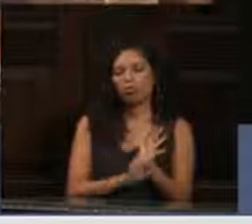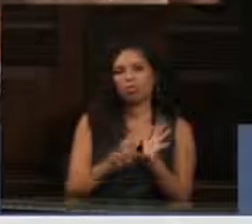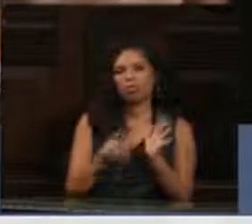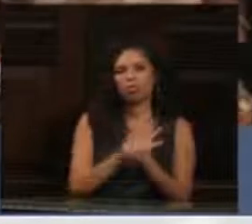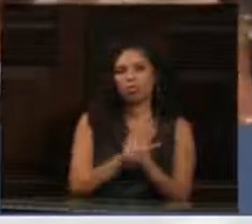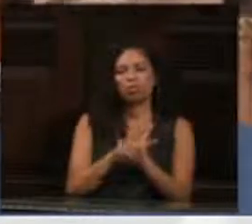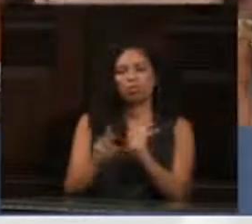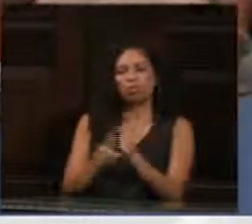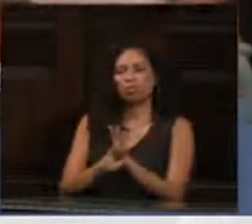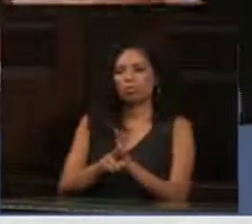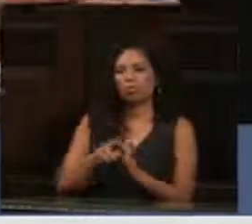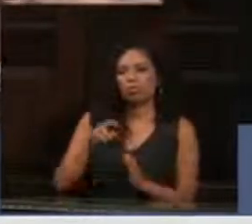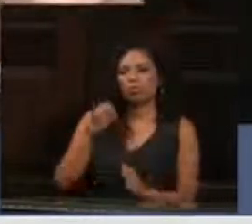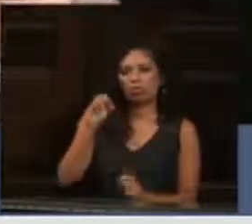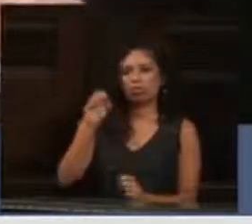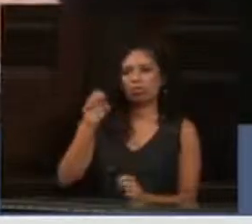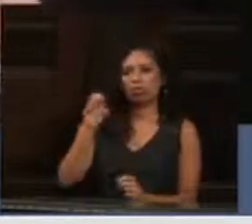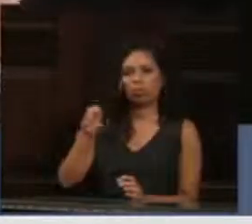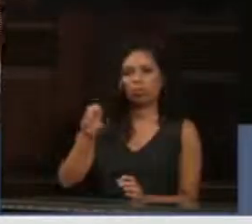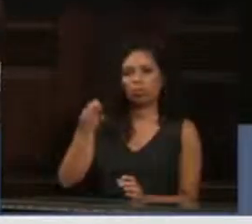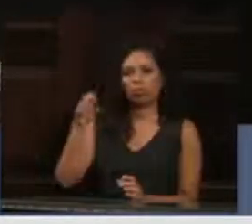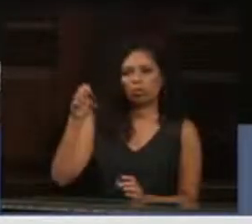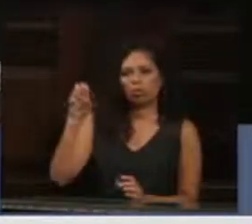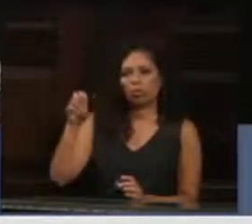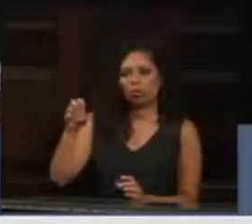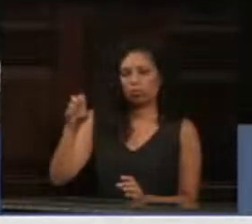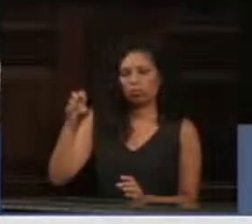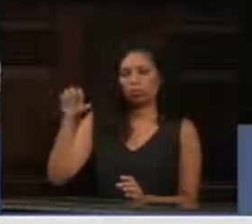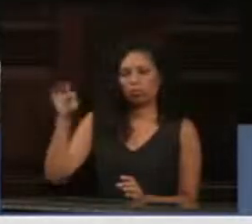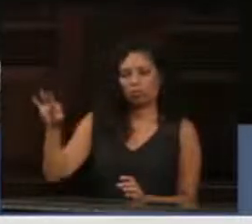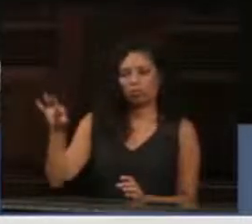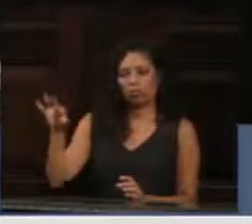Projeto de resolução número